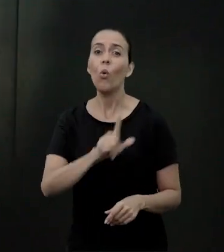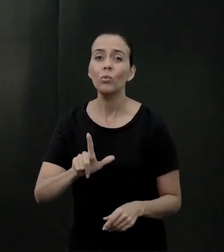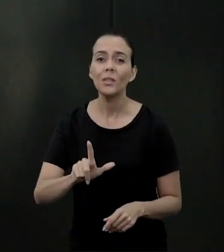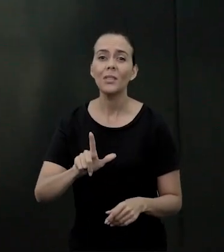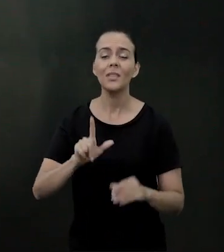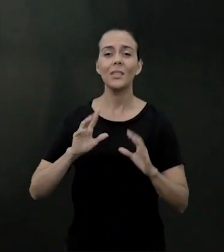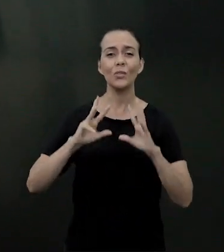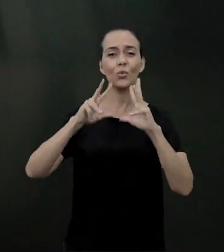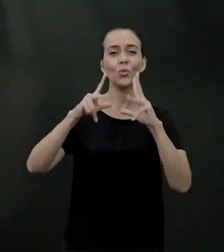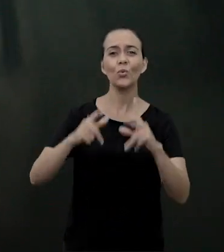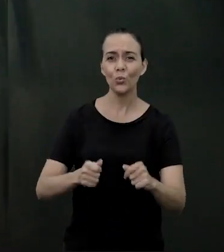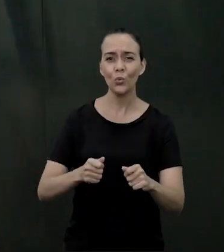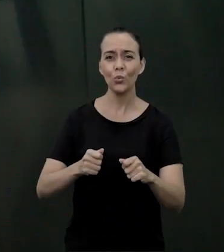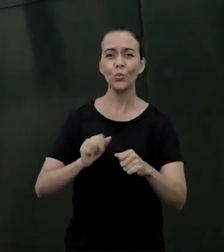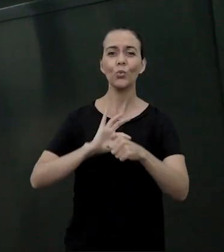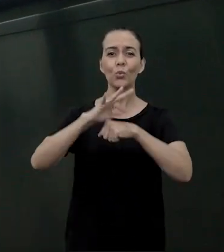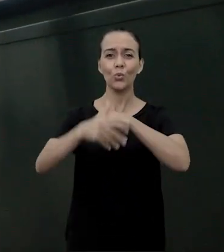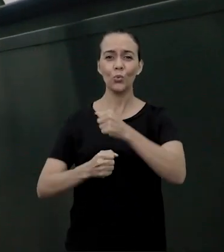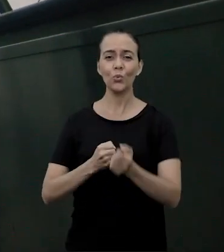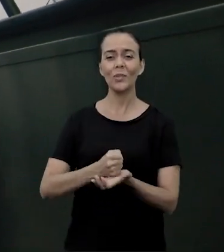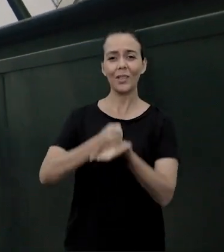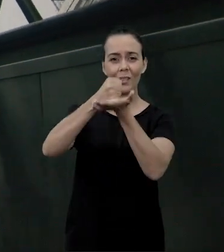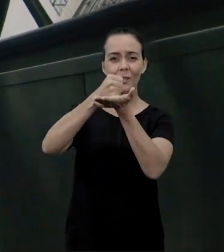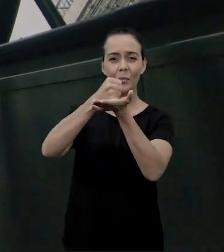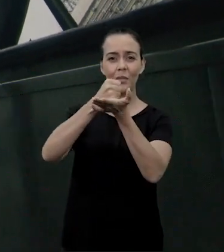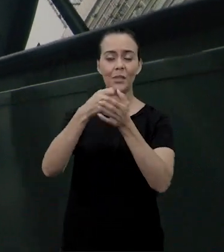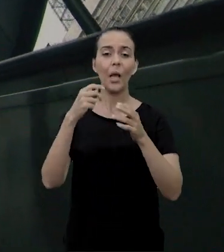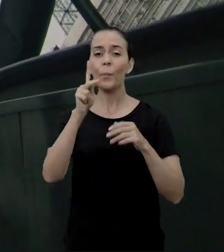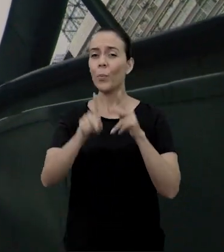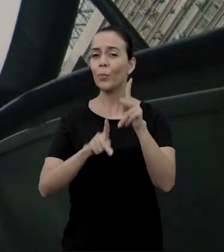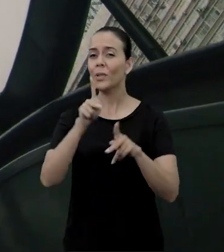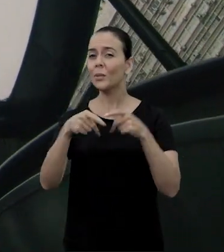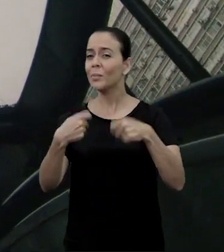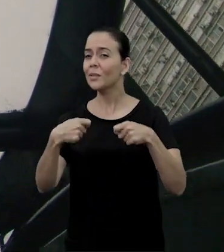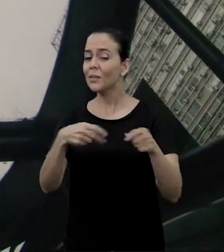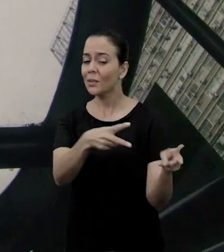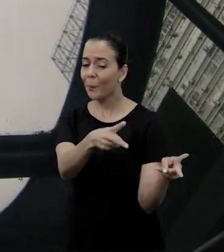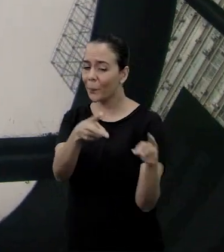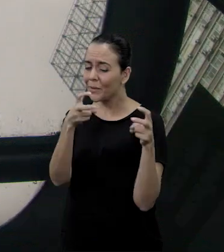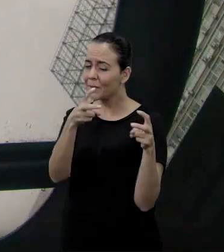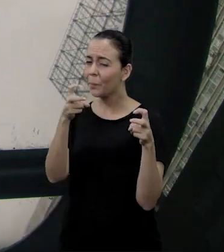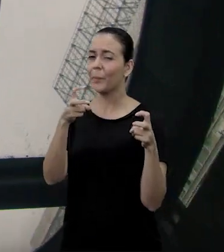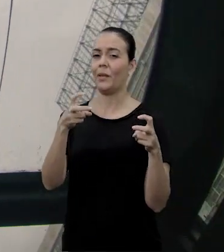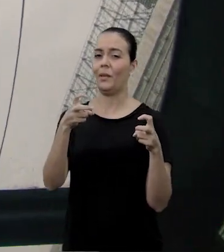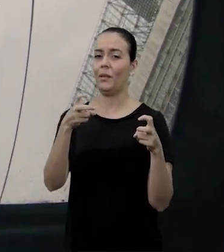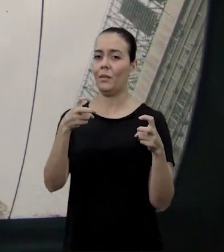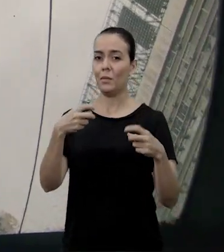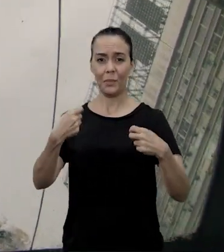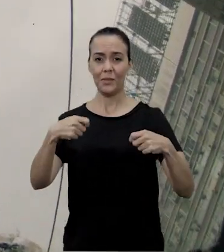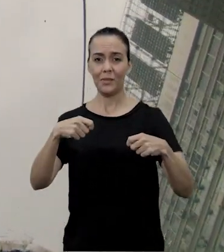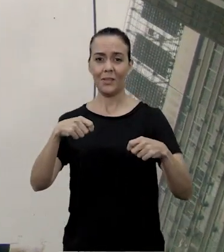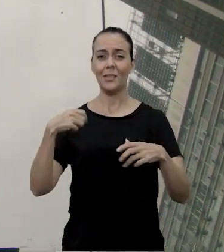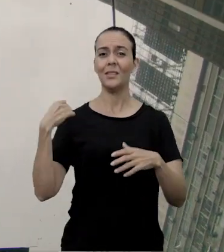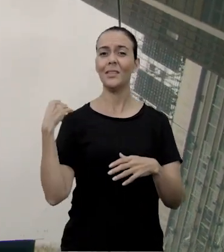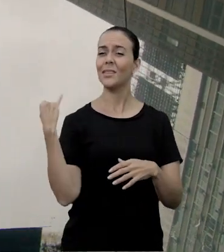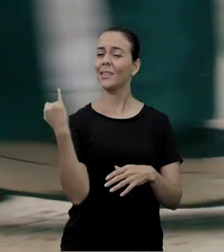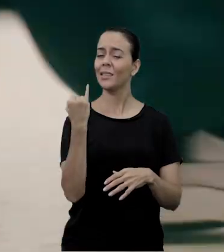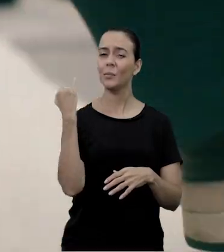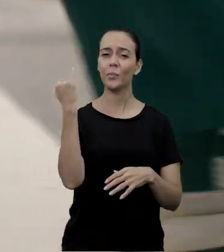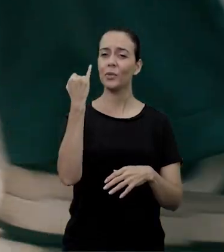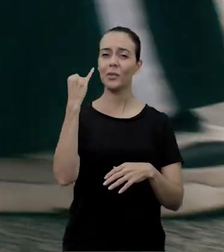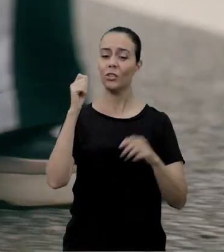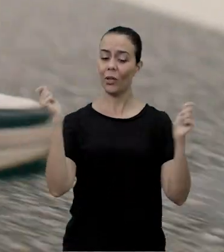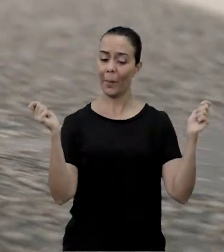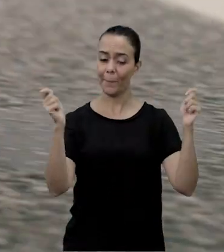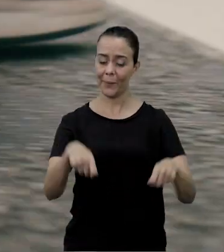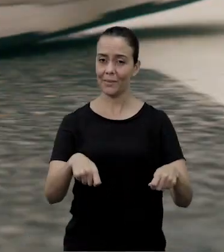sustentabilidade. O importante aqui é a população ter essa percepção. Se a população tem essa percepção, tem uma melhor capacidade de convencer